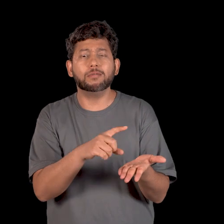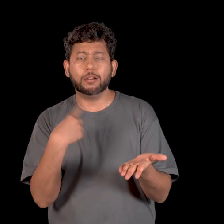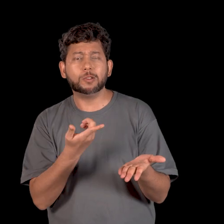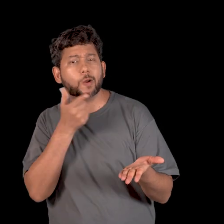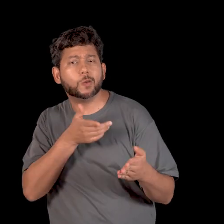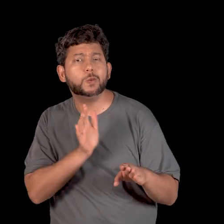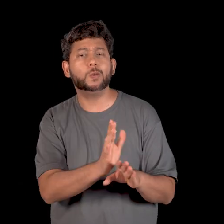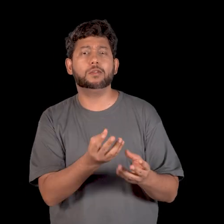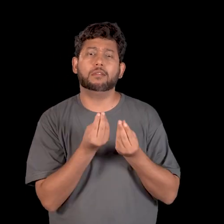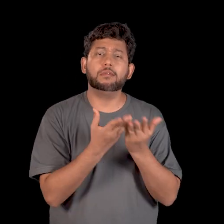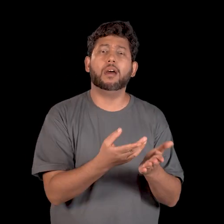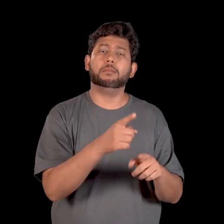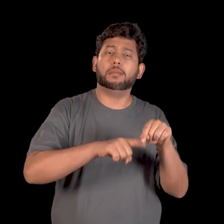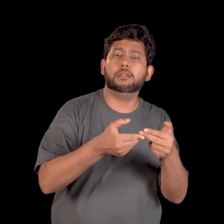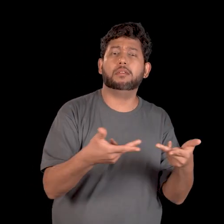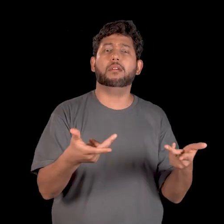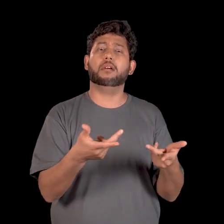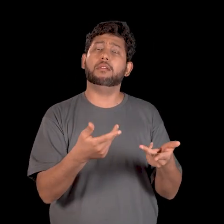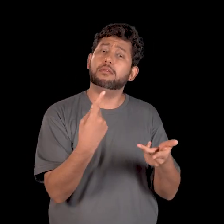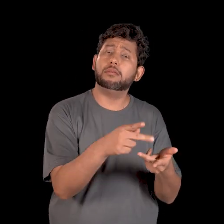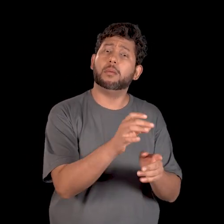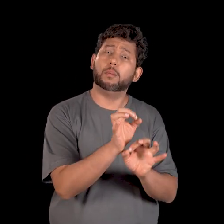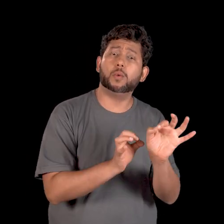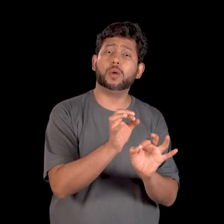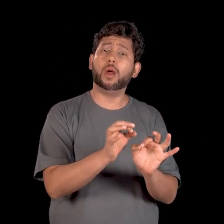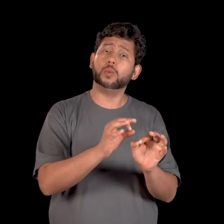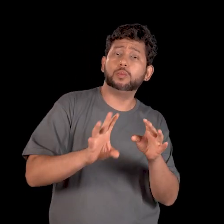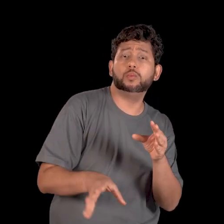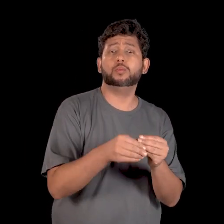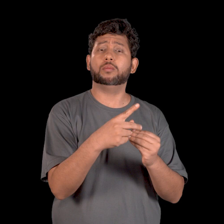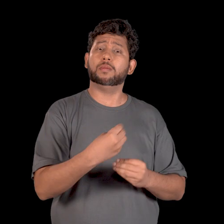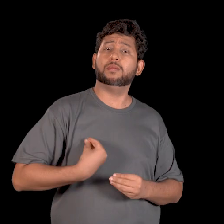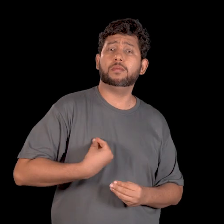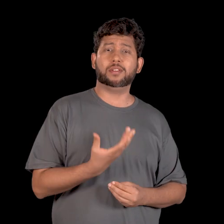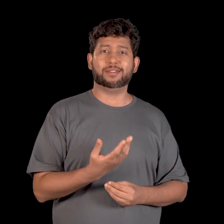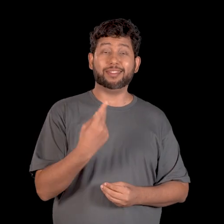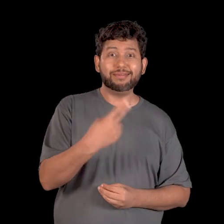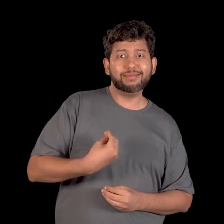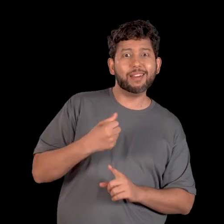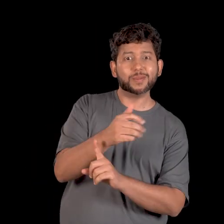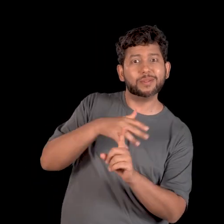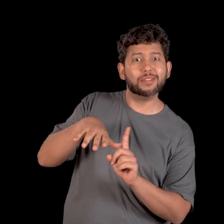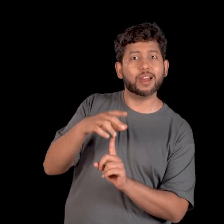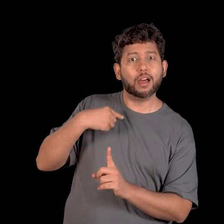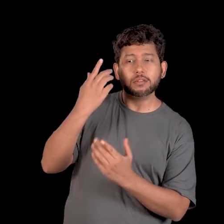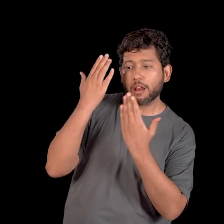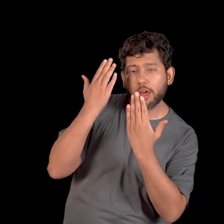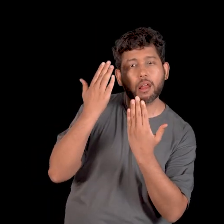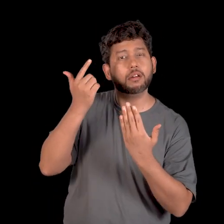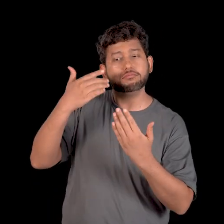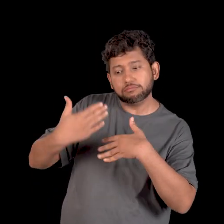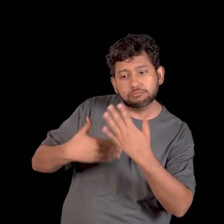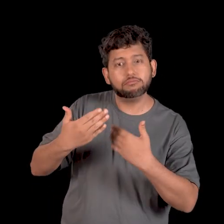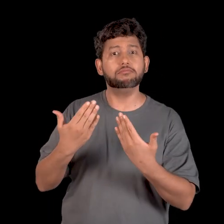de alguma forma, carentes de conteúdo e ou materiais que possam incorporar esses projetos culturais em seu dia a dia e ampliar a análise crítica